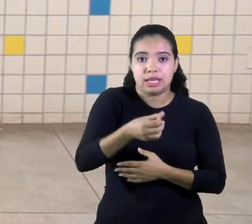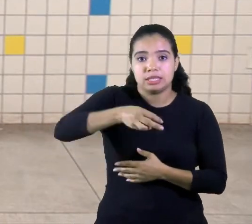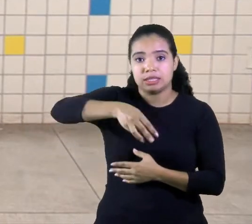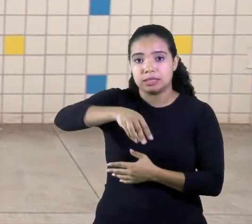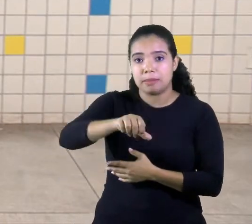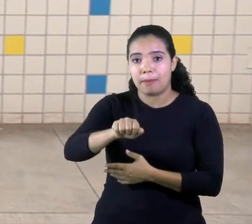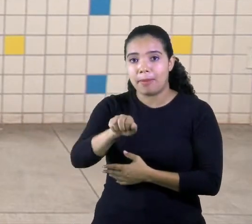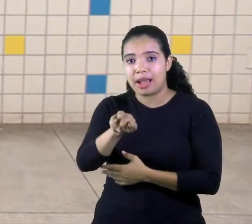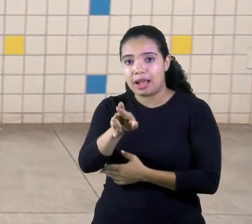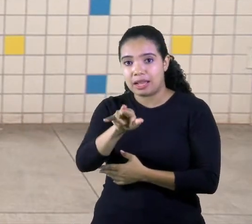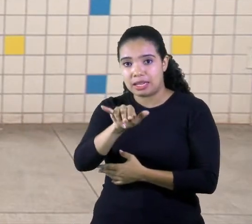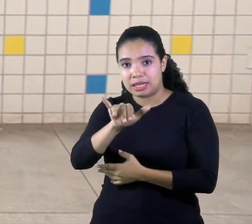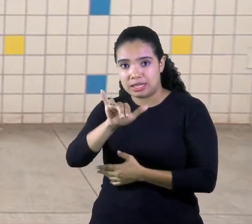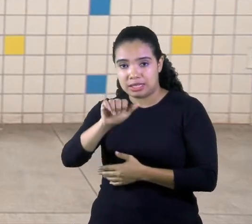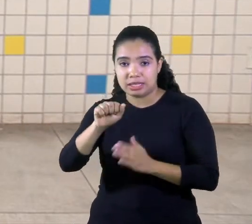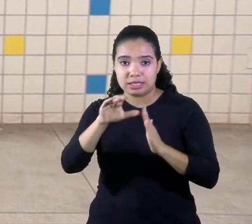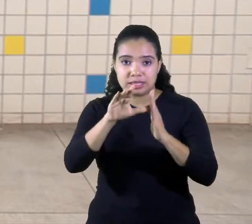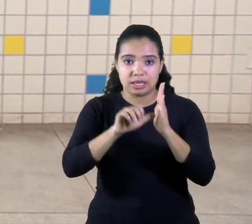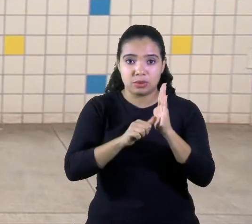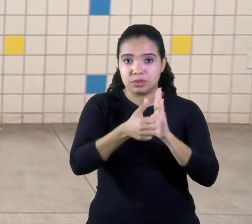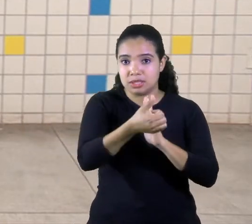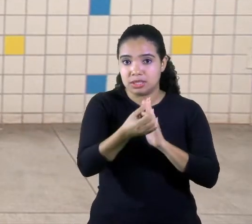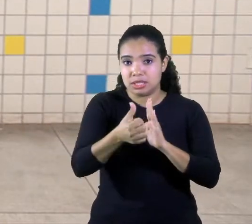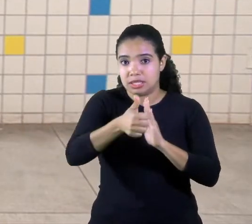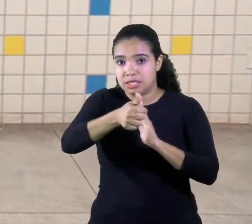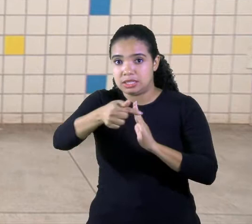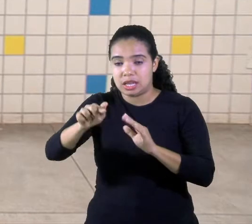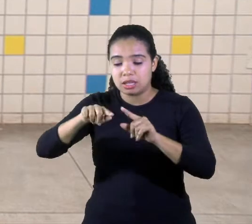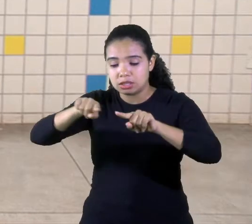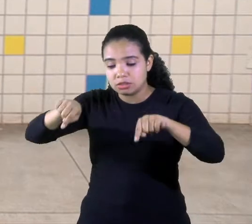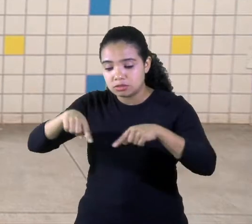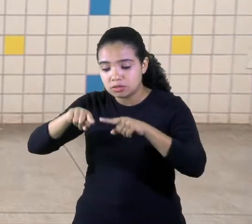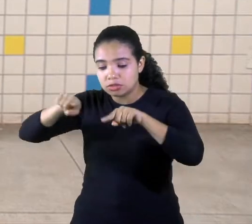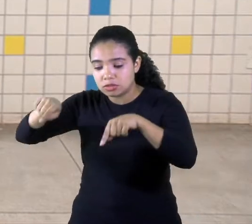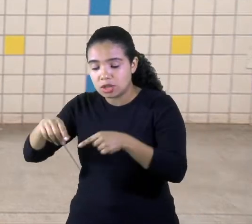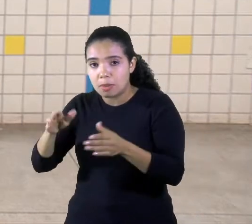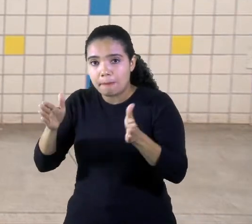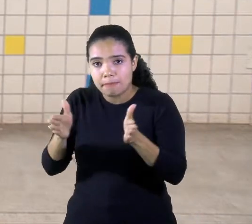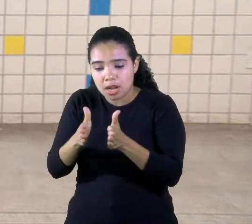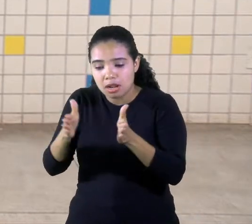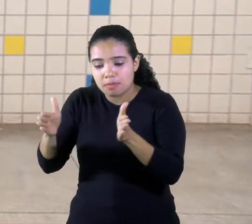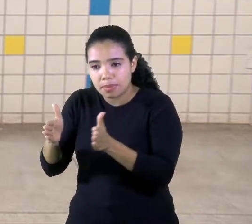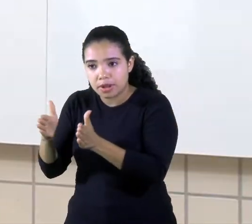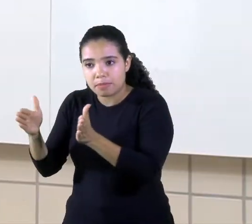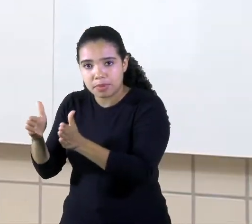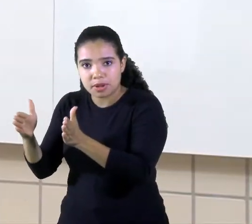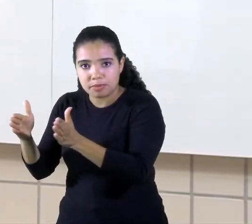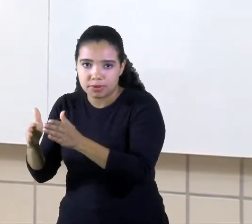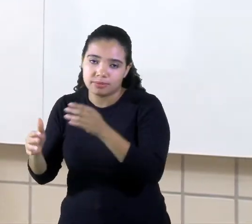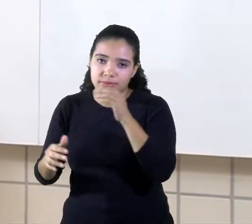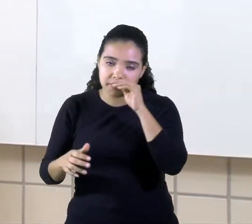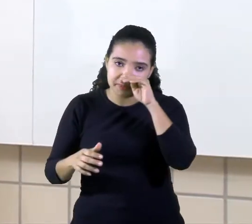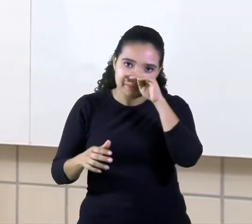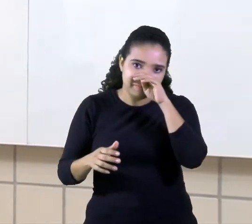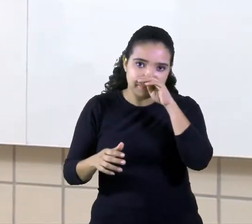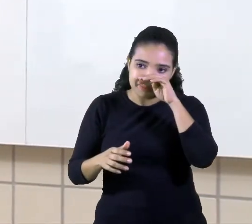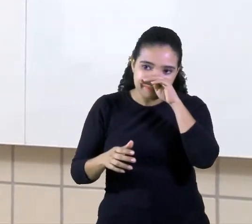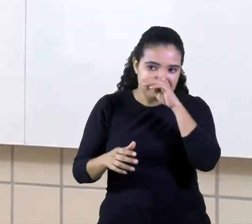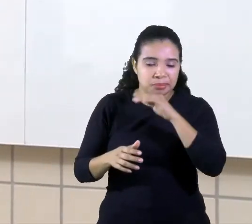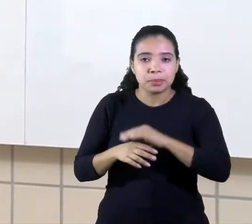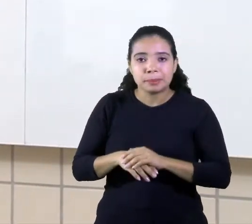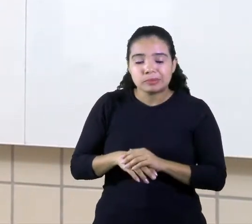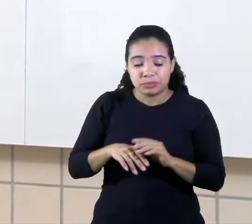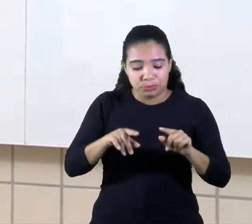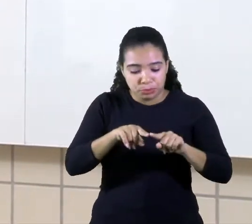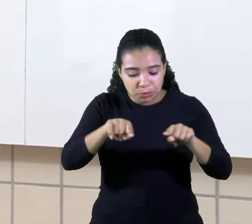a gente tem as Seis Marias, que eram divisões menores, eram lotes de terra menores. Essas terras,